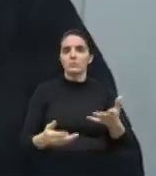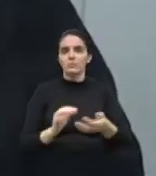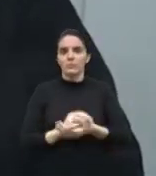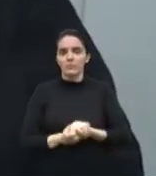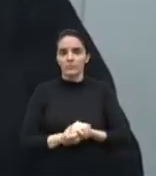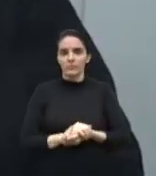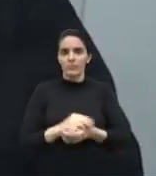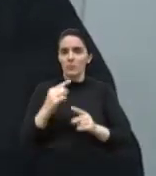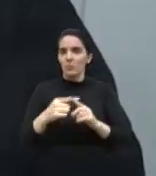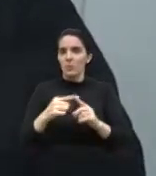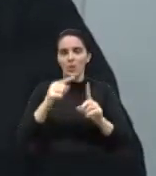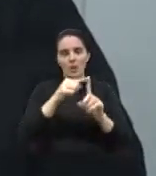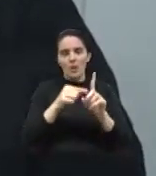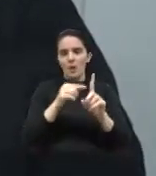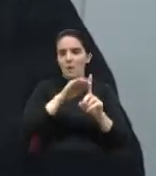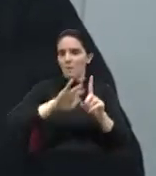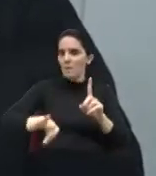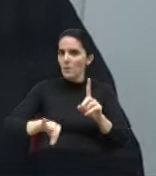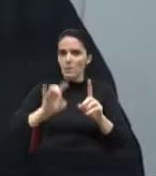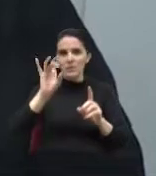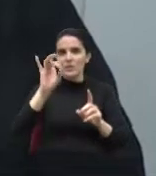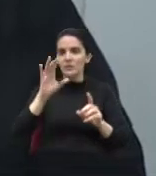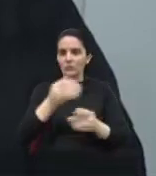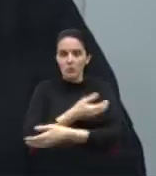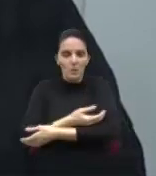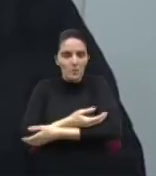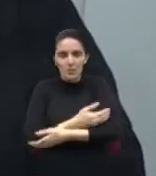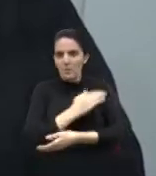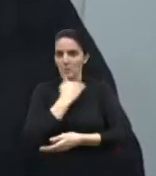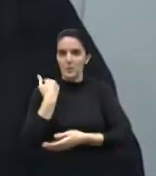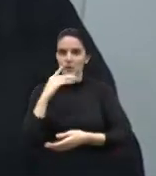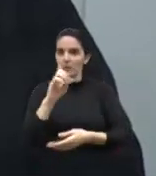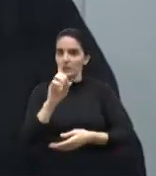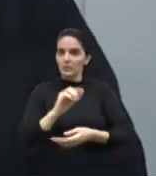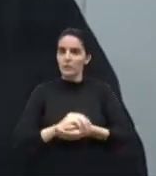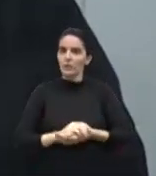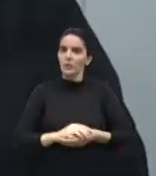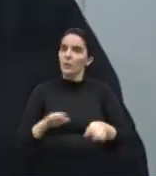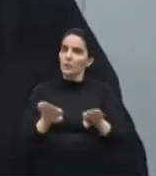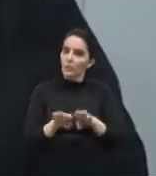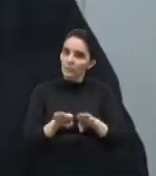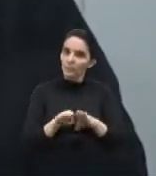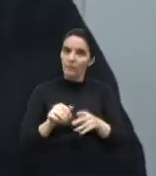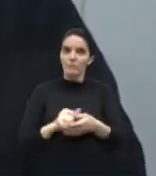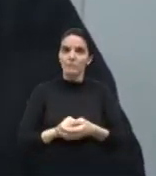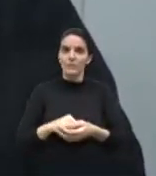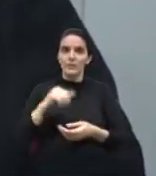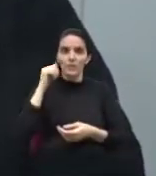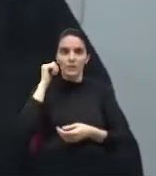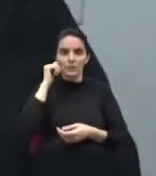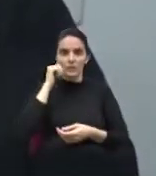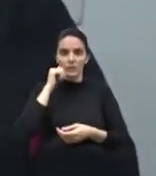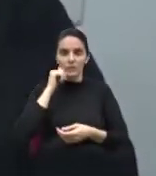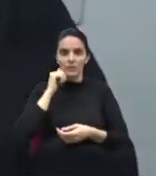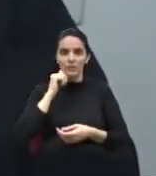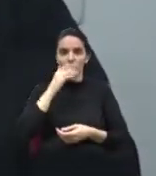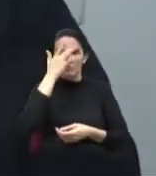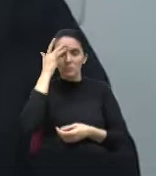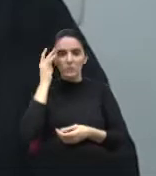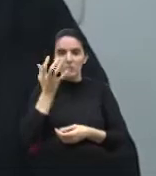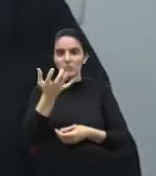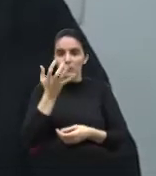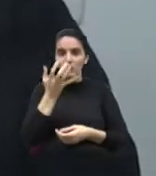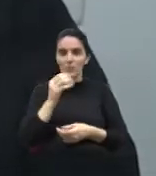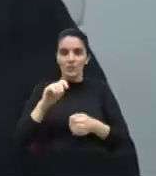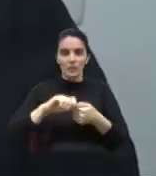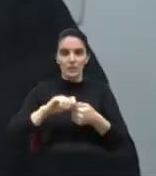não é só matar criança, não. Às vezes o aborto também é você tirar a possibilidade de uma pessoa que quer fazer alguma coisa do bem, sei lá, e tirar se está abortando a